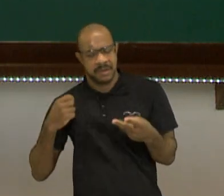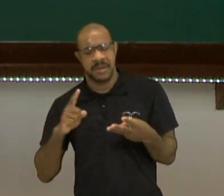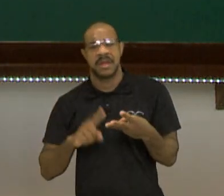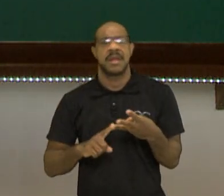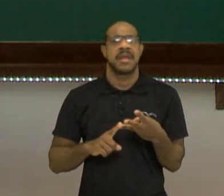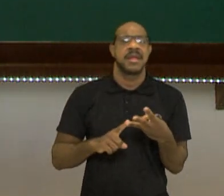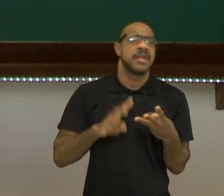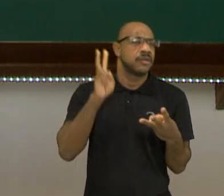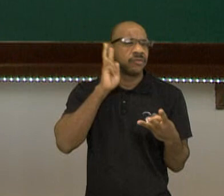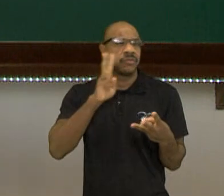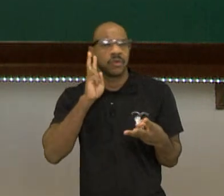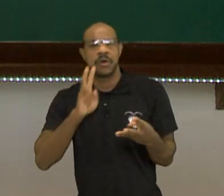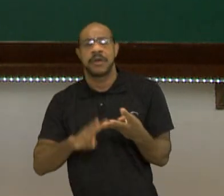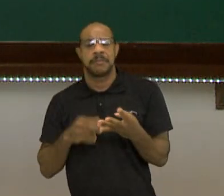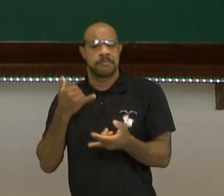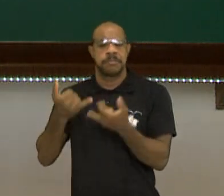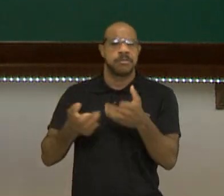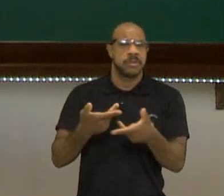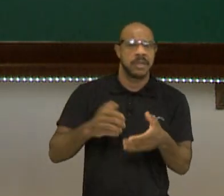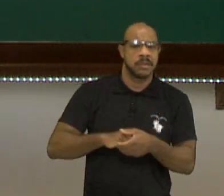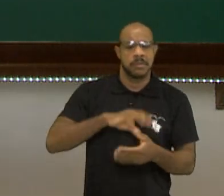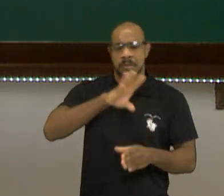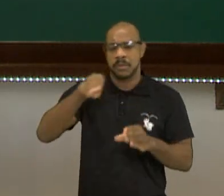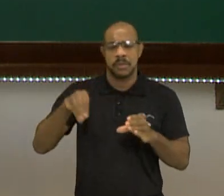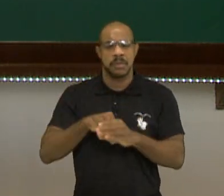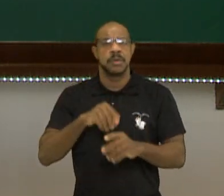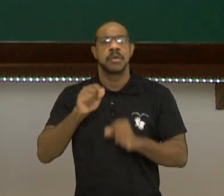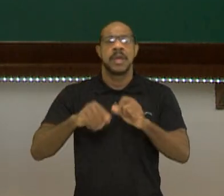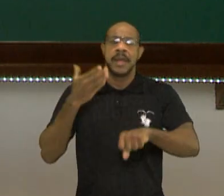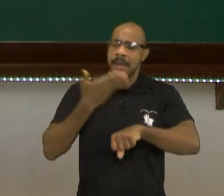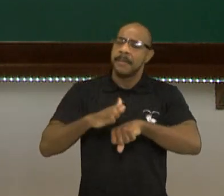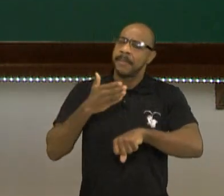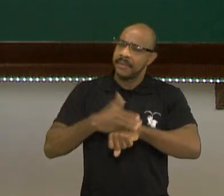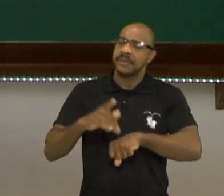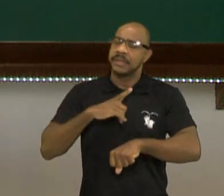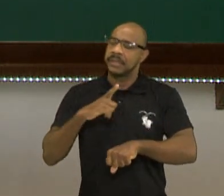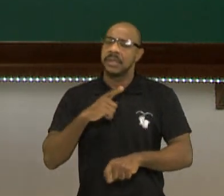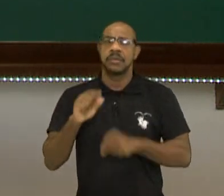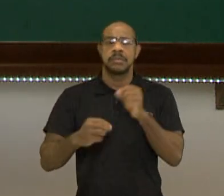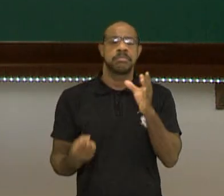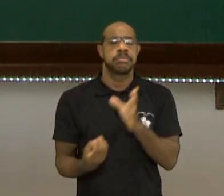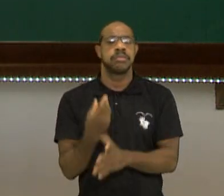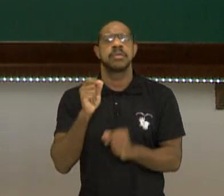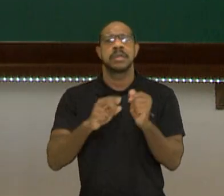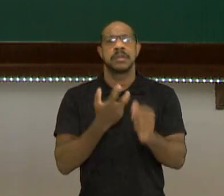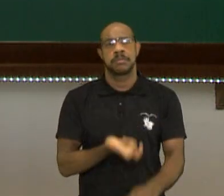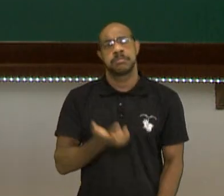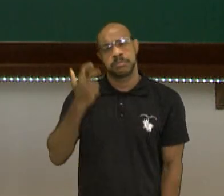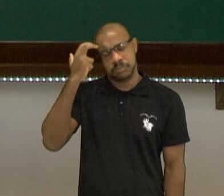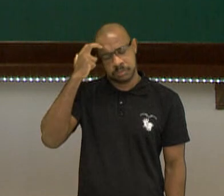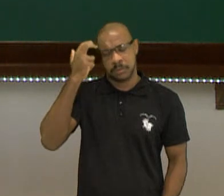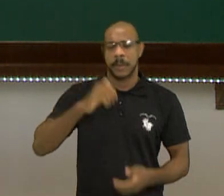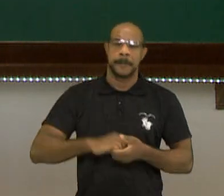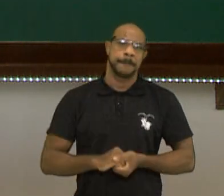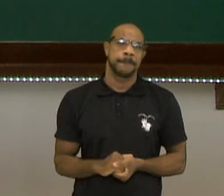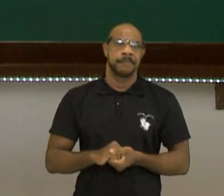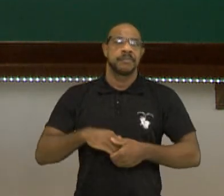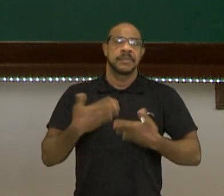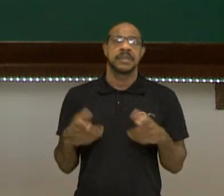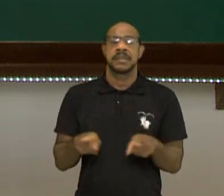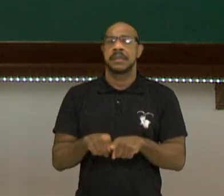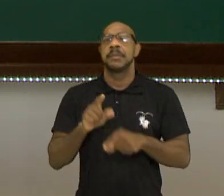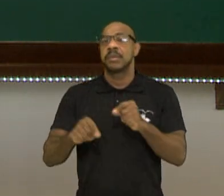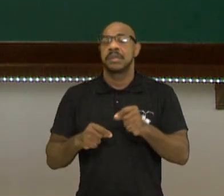moradia, lazer, tudo isso, essas práticas que nós temos é que formam os nossos hábitos culturais, que também